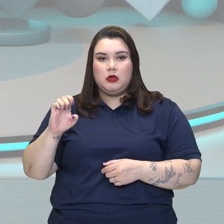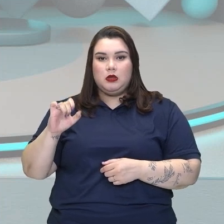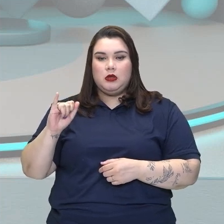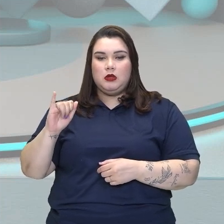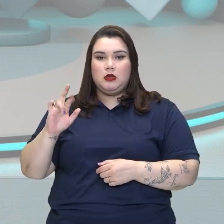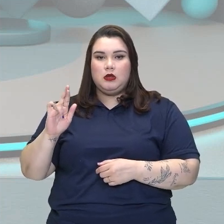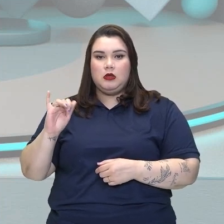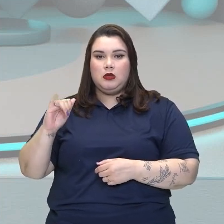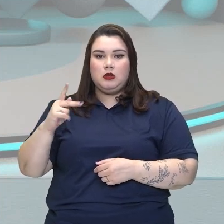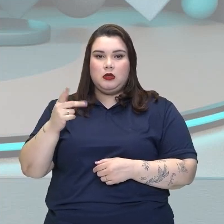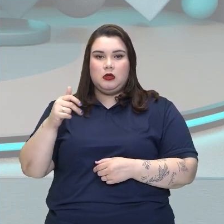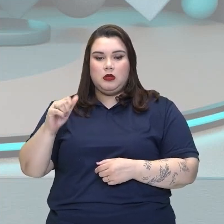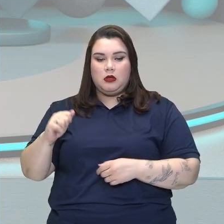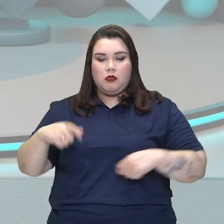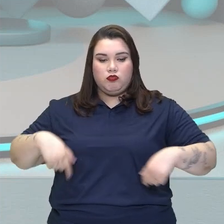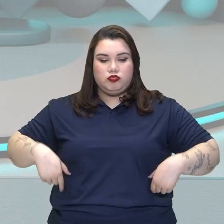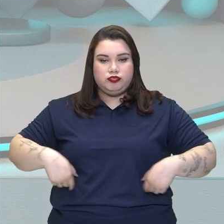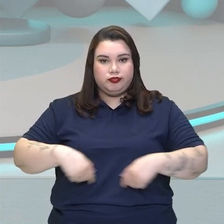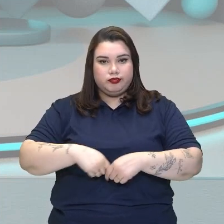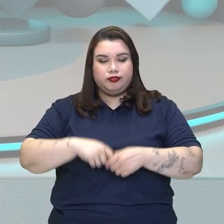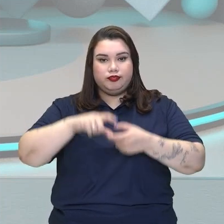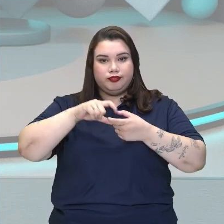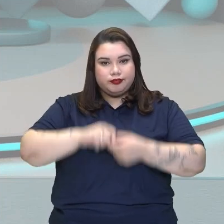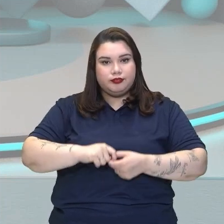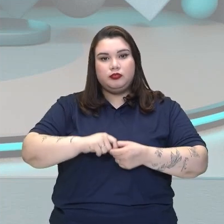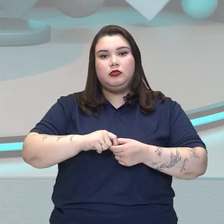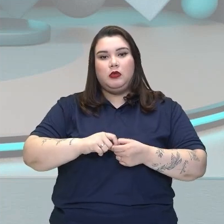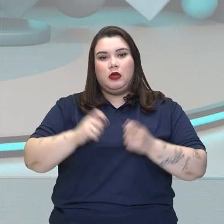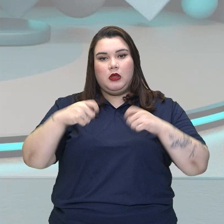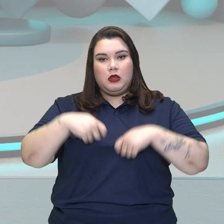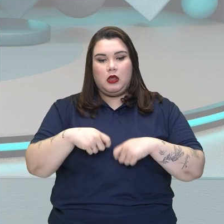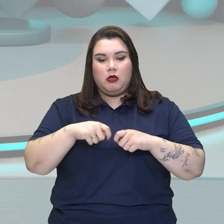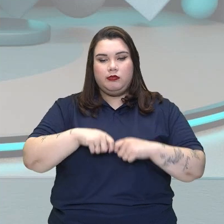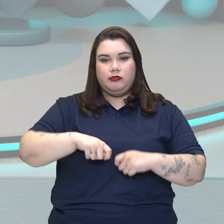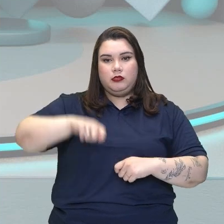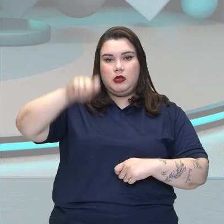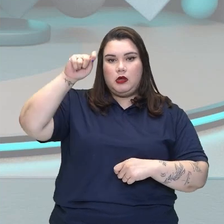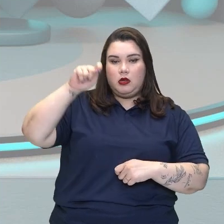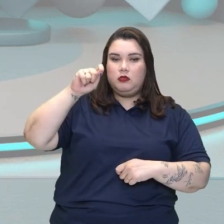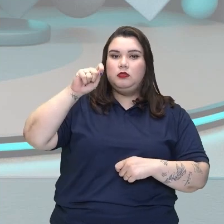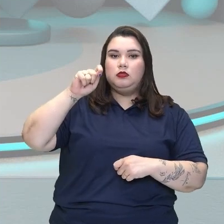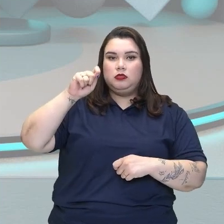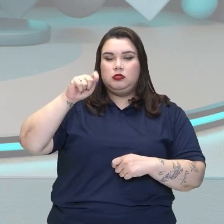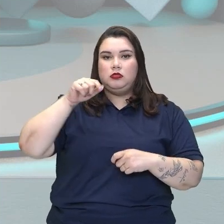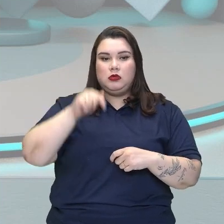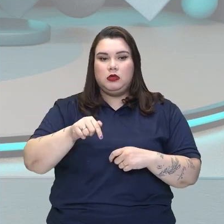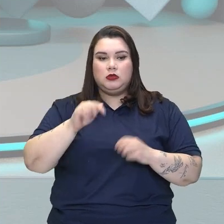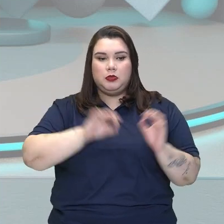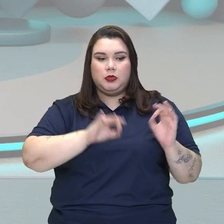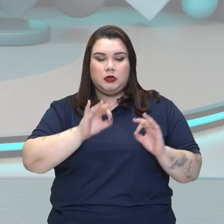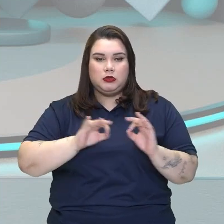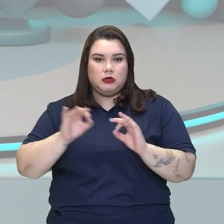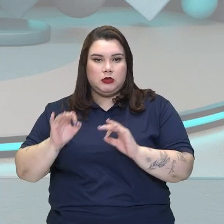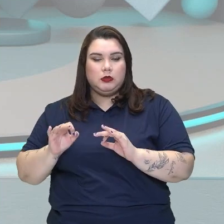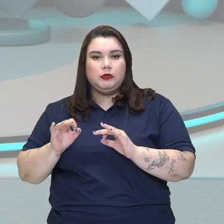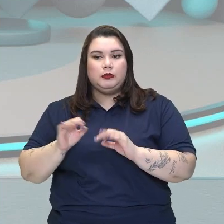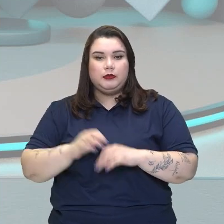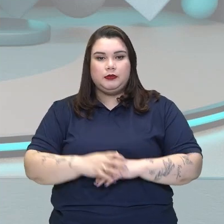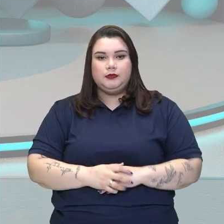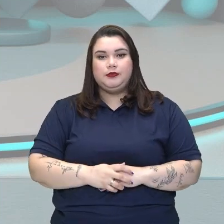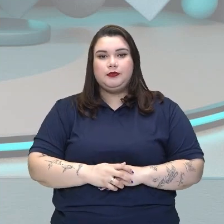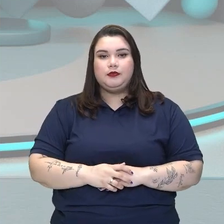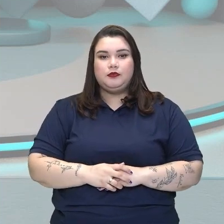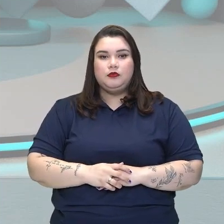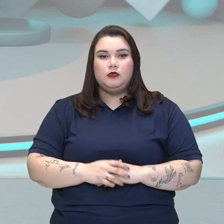segurança. Essencial aí, ó, para fixar o praticante aos cabos de segurança durante todo o seu percurso.